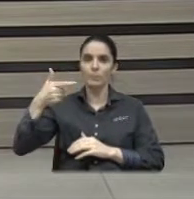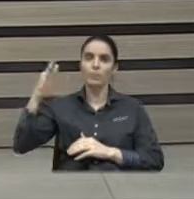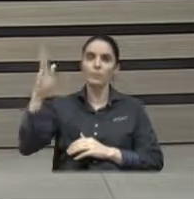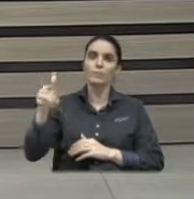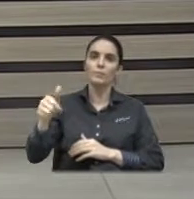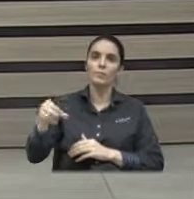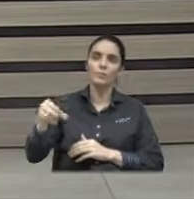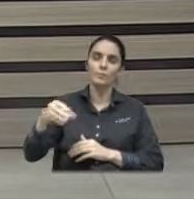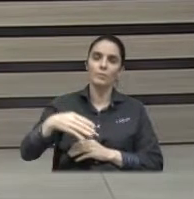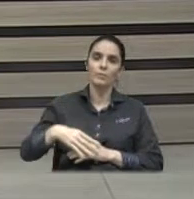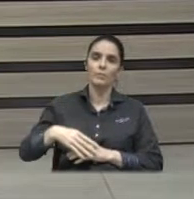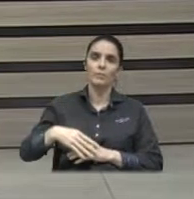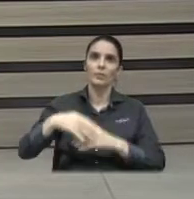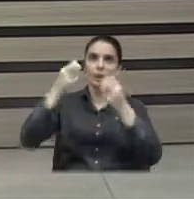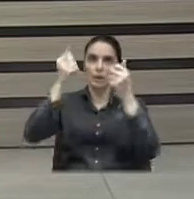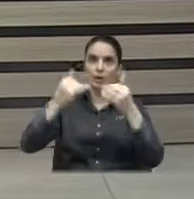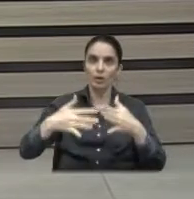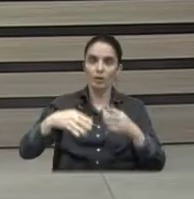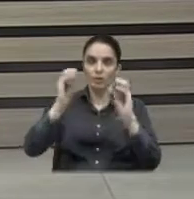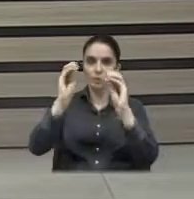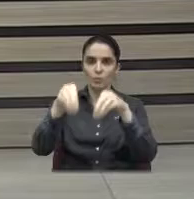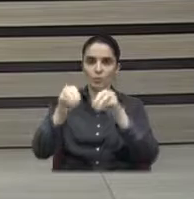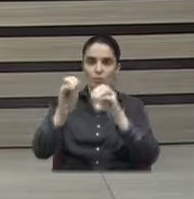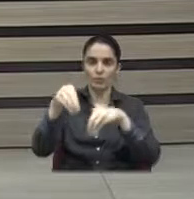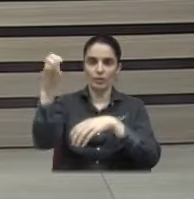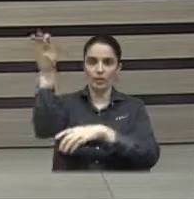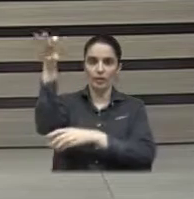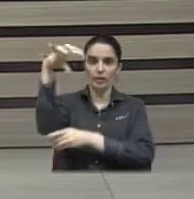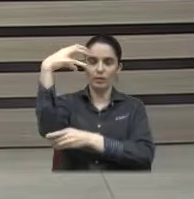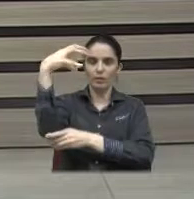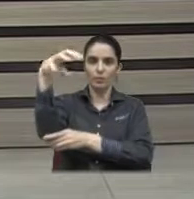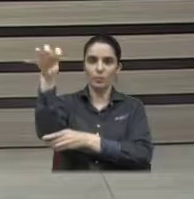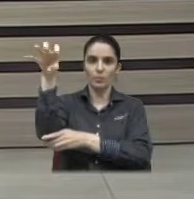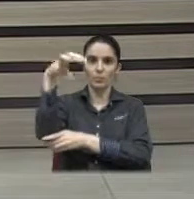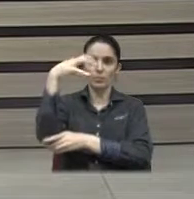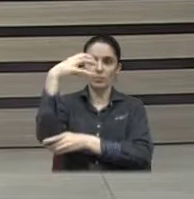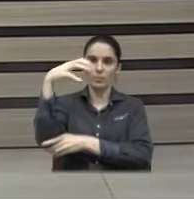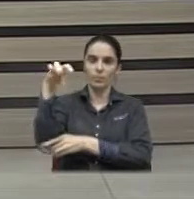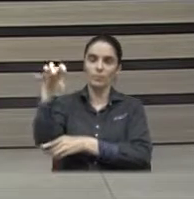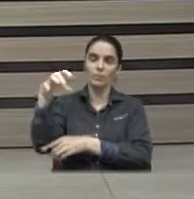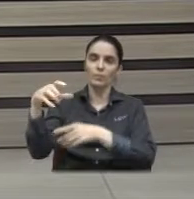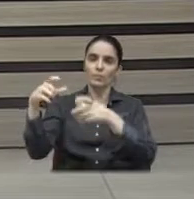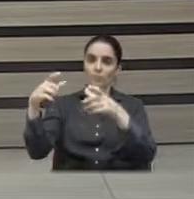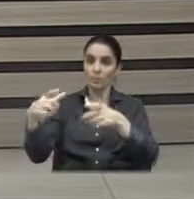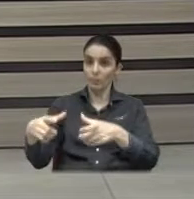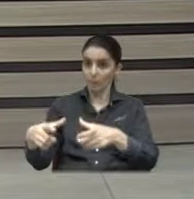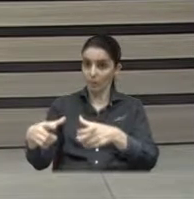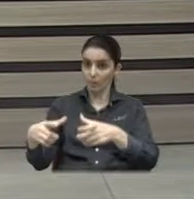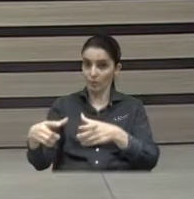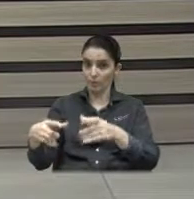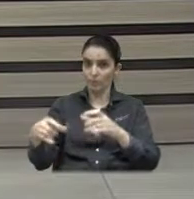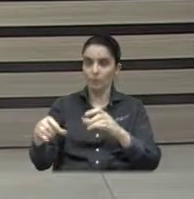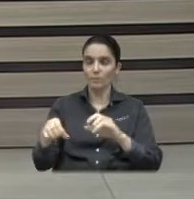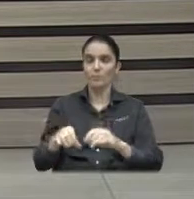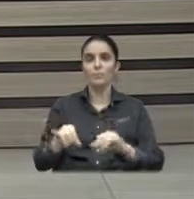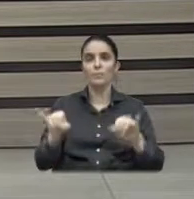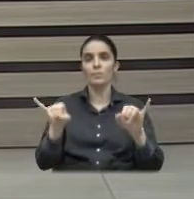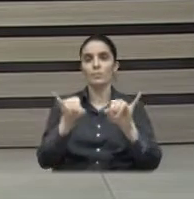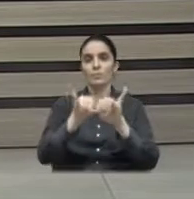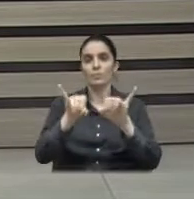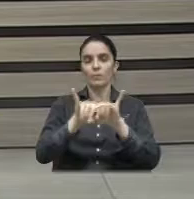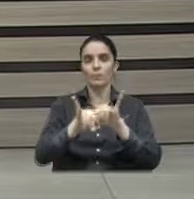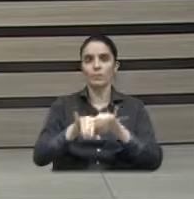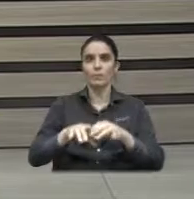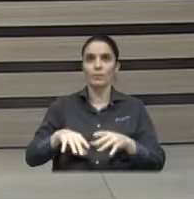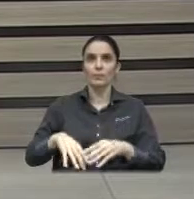4.382/2009, que dispõe sobre a instalação de câmeras e monitoramento em instituições financeiras do município de Limeira,